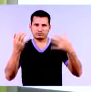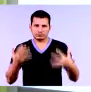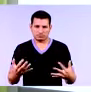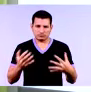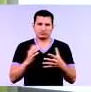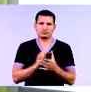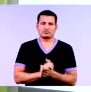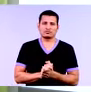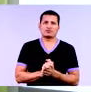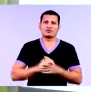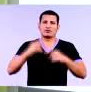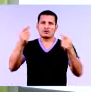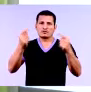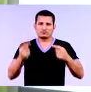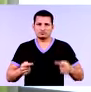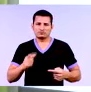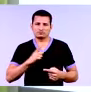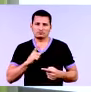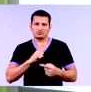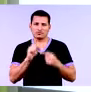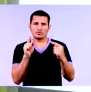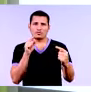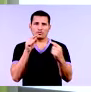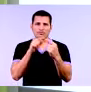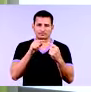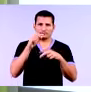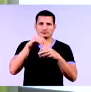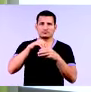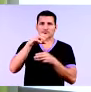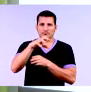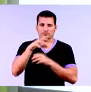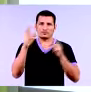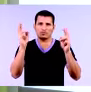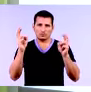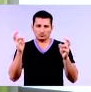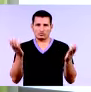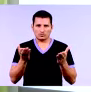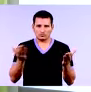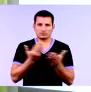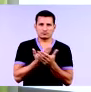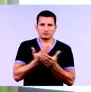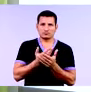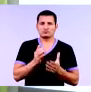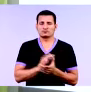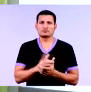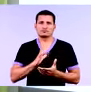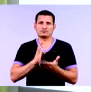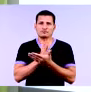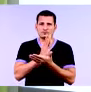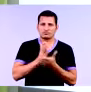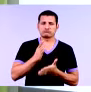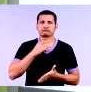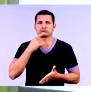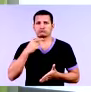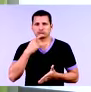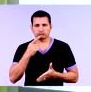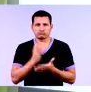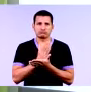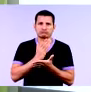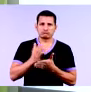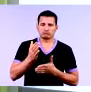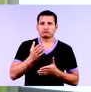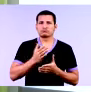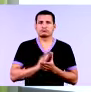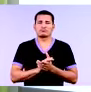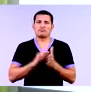estão intrinsecamente relacionadas com a aula de hoje. Nós tivemos algumas dúvidas, alguns